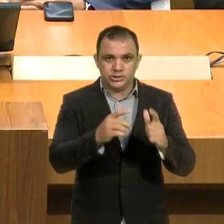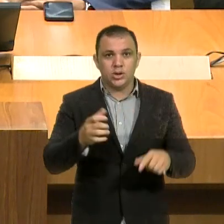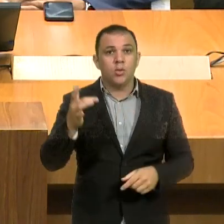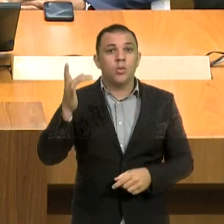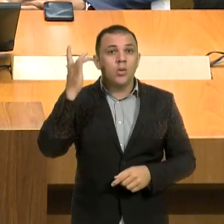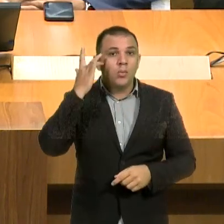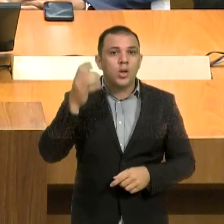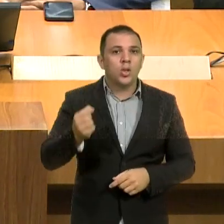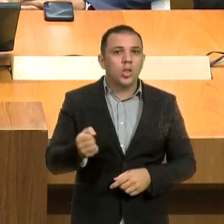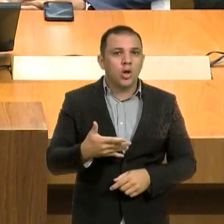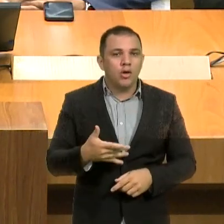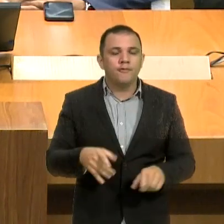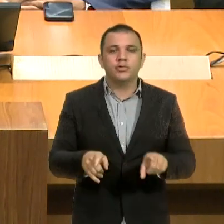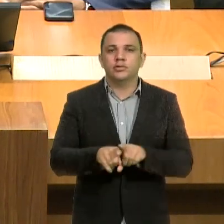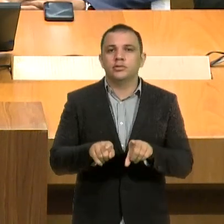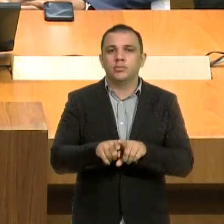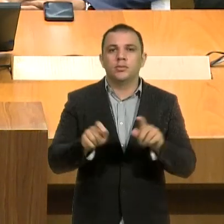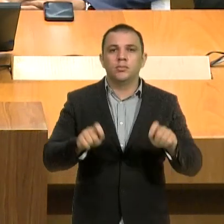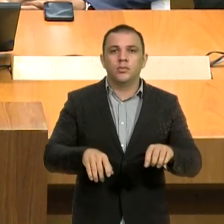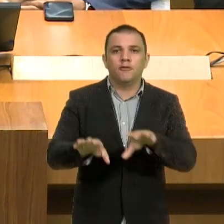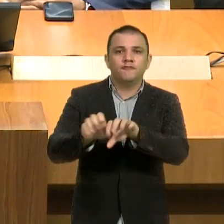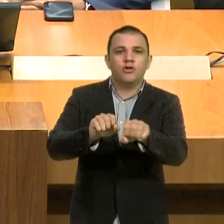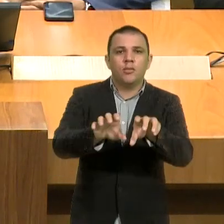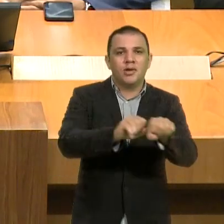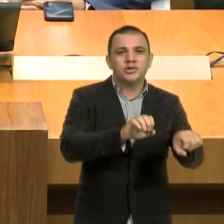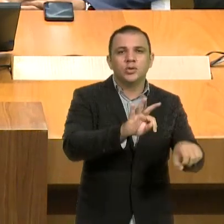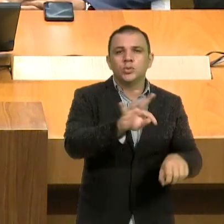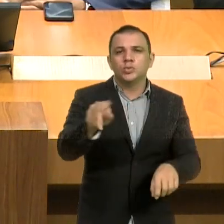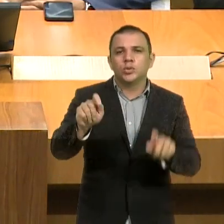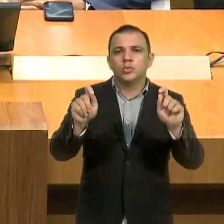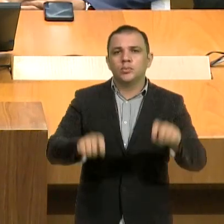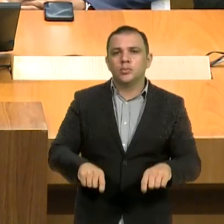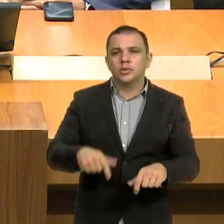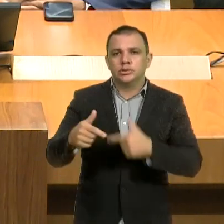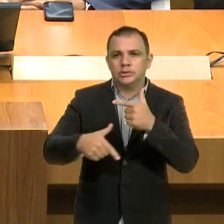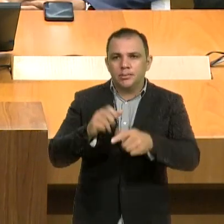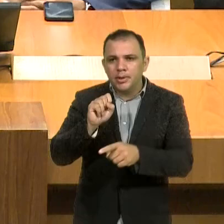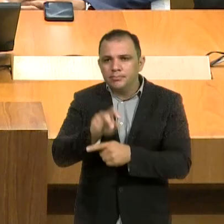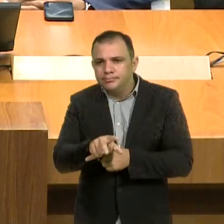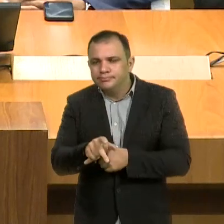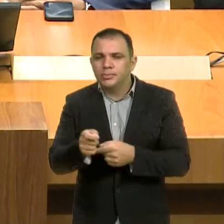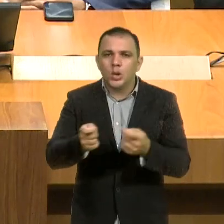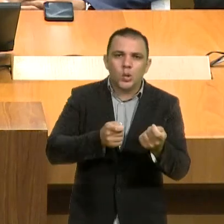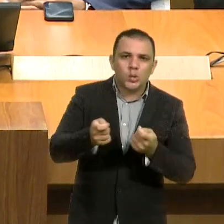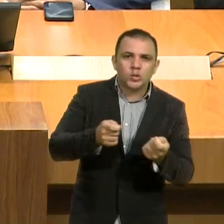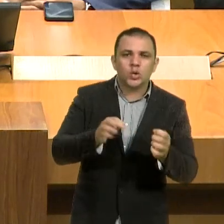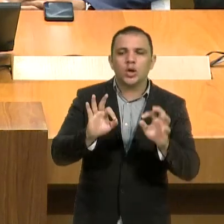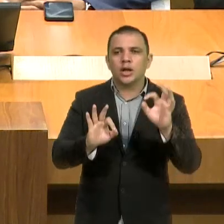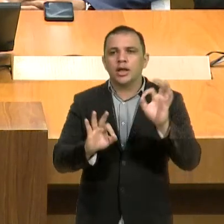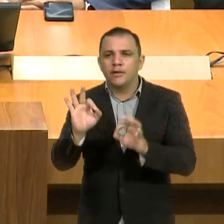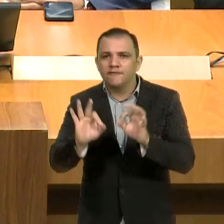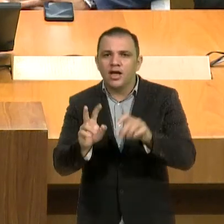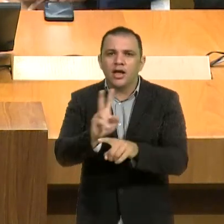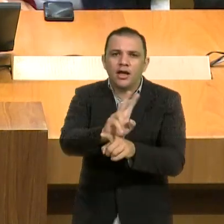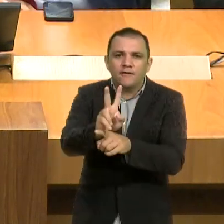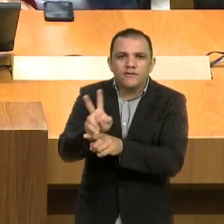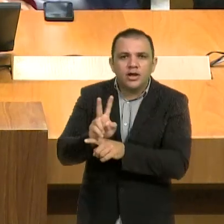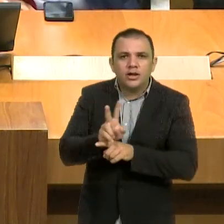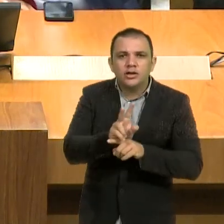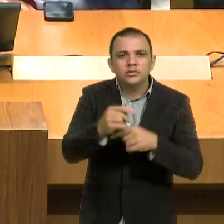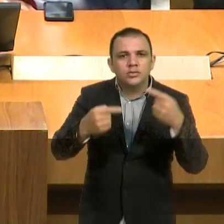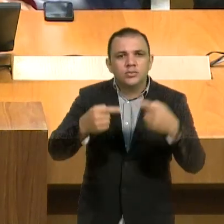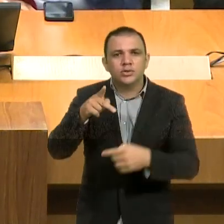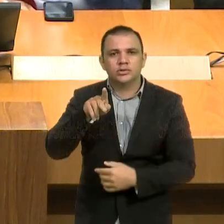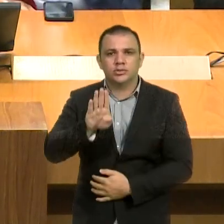que todos possam exercer seus papéis de controle e avaliação de políticas públicas. Sou defensora